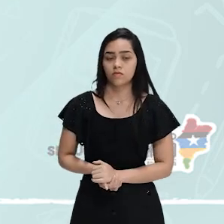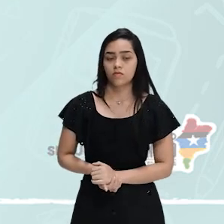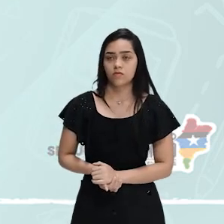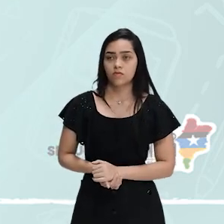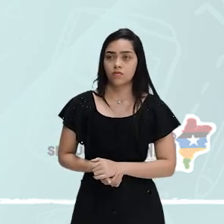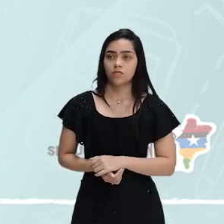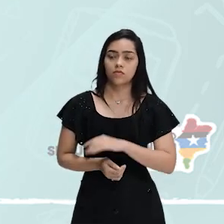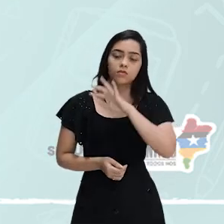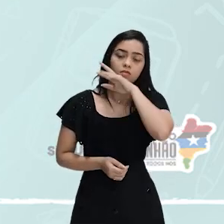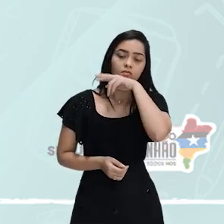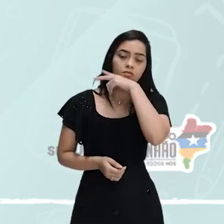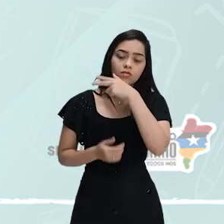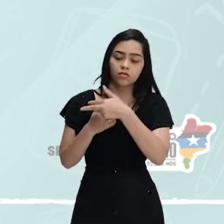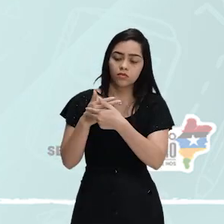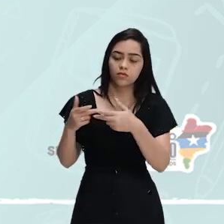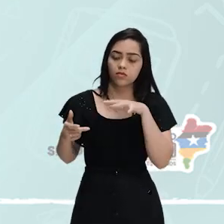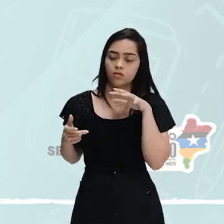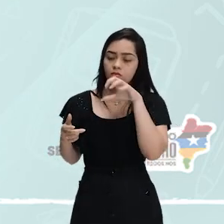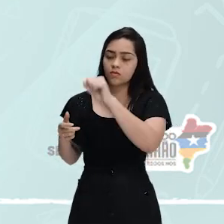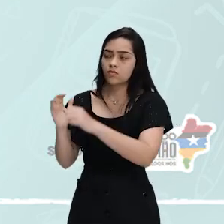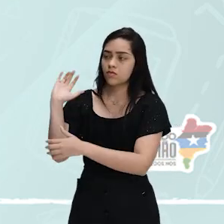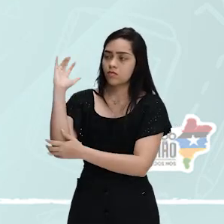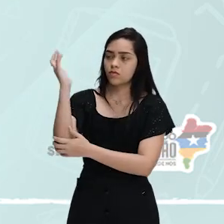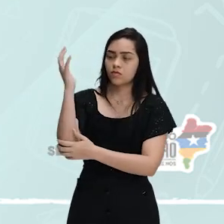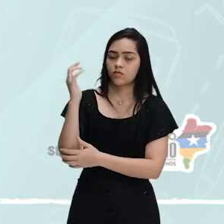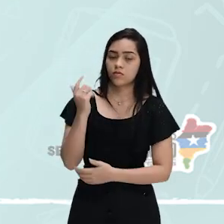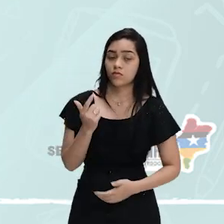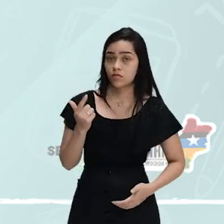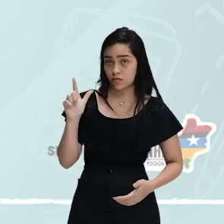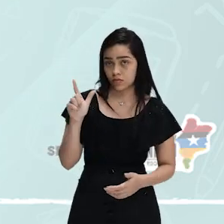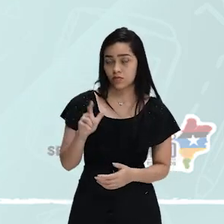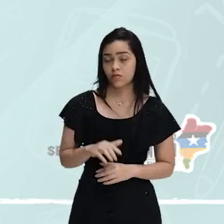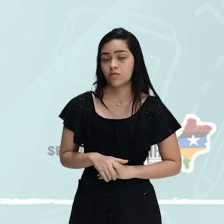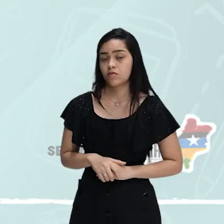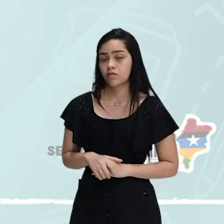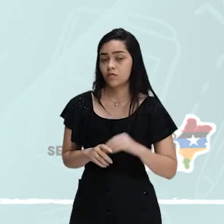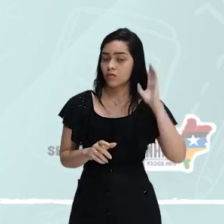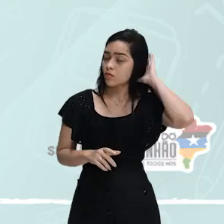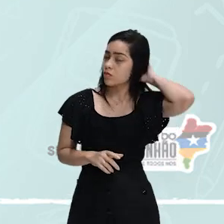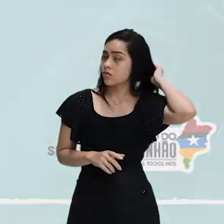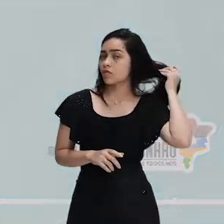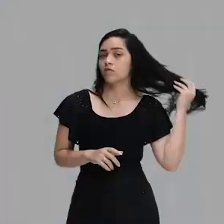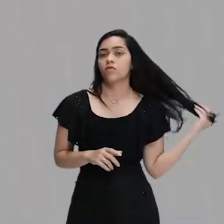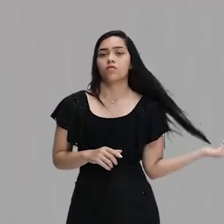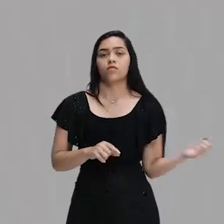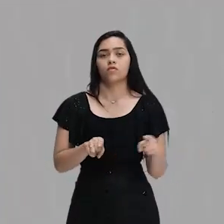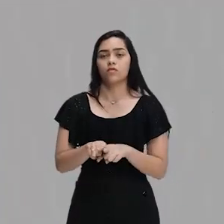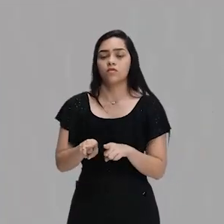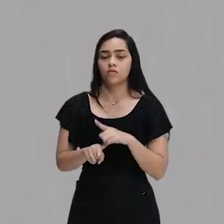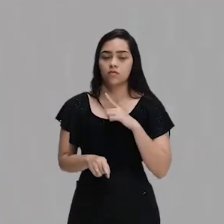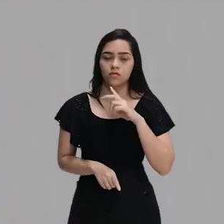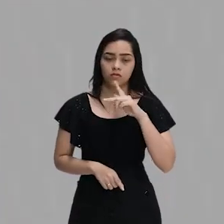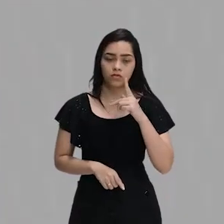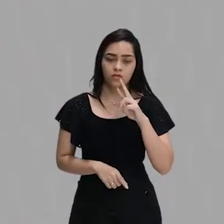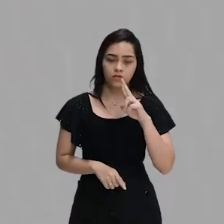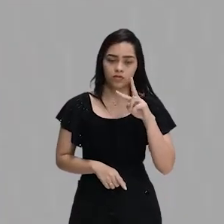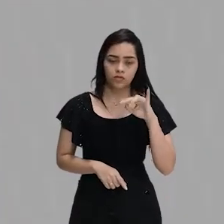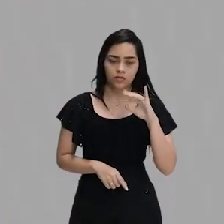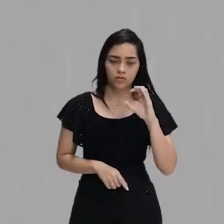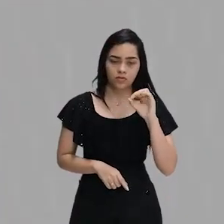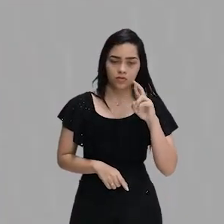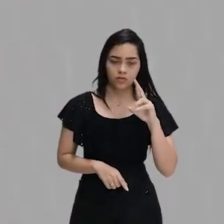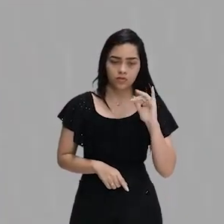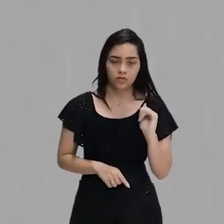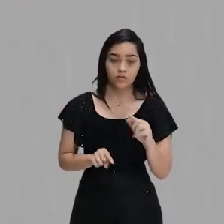espécie está se alimentando de uma planta que é de uma outra espécie. Então, na herbivoria, plantas servem de alimento.